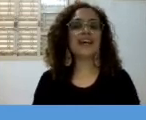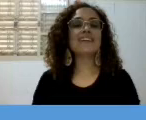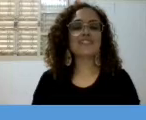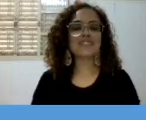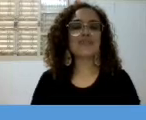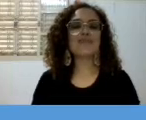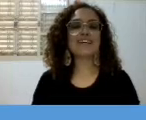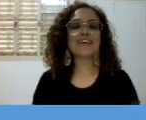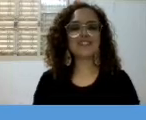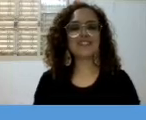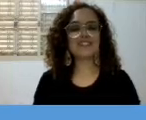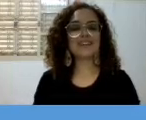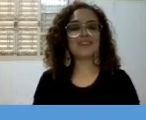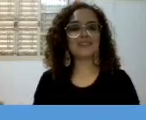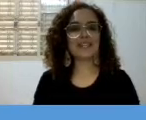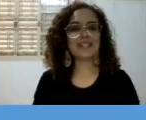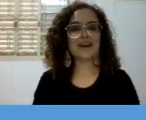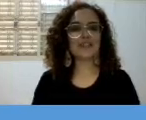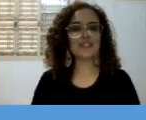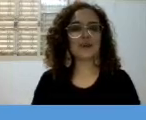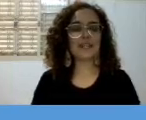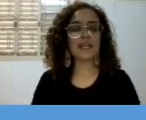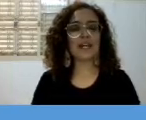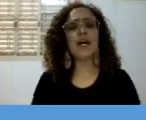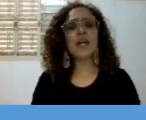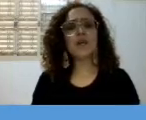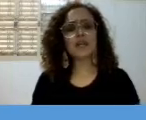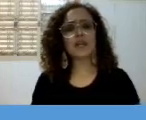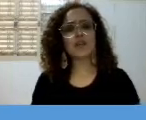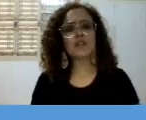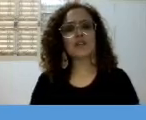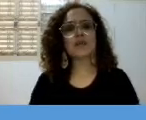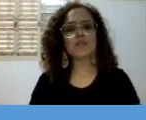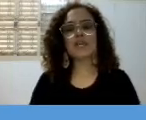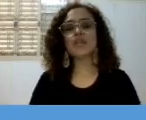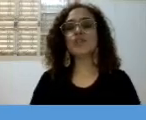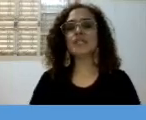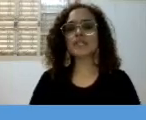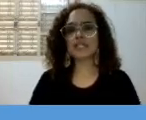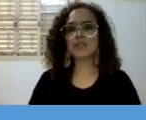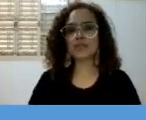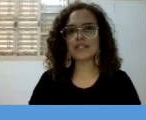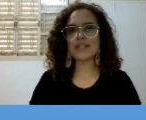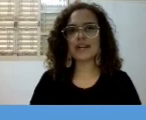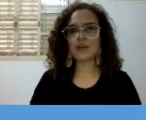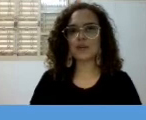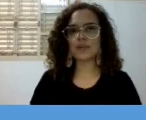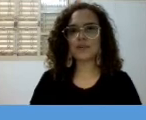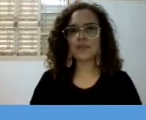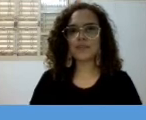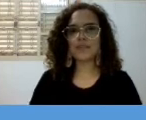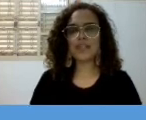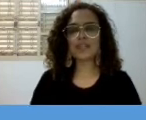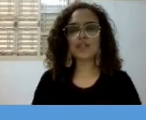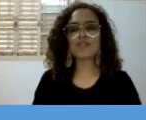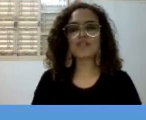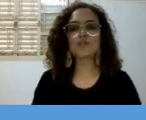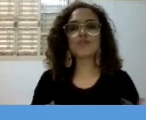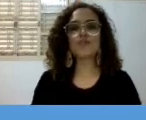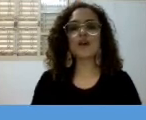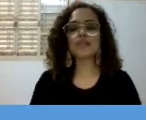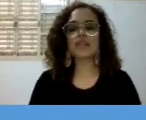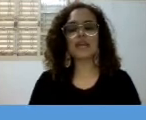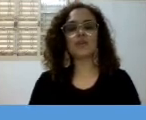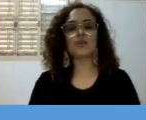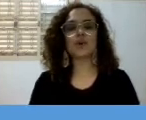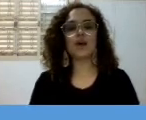não é? Nós estamos registrando nessa aula de quadrinha. E o que que nós estamos registrando nessa aula? O que que nós